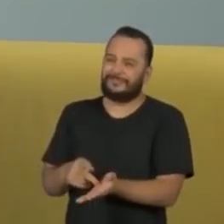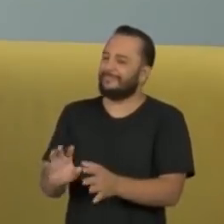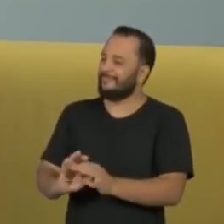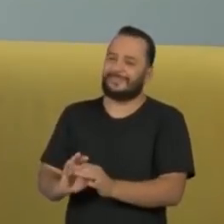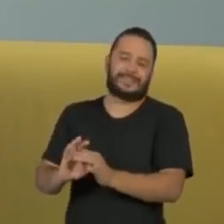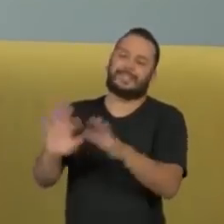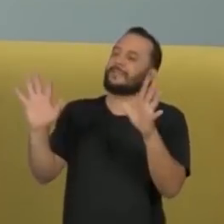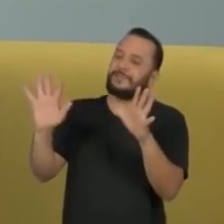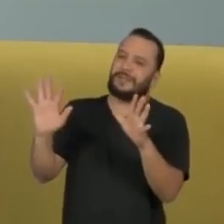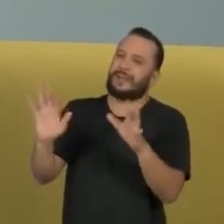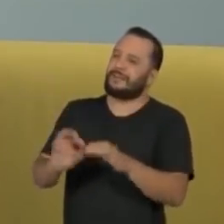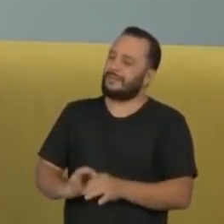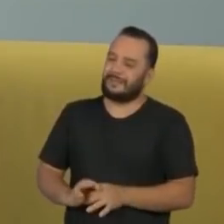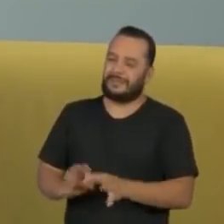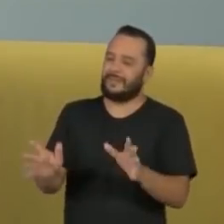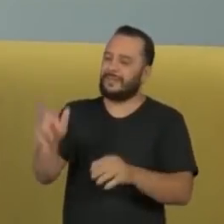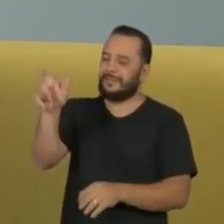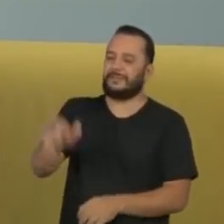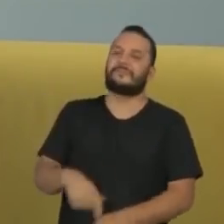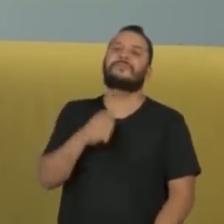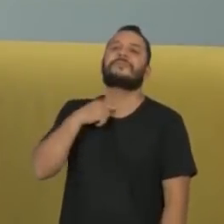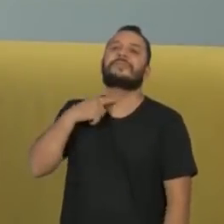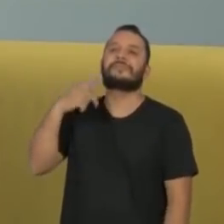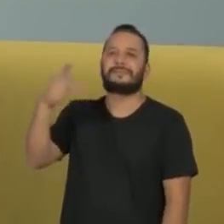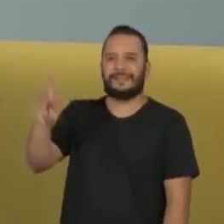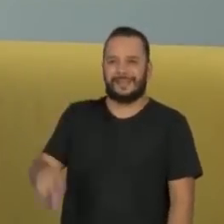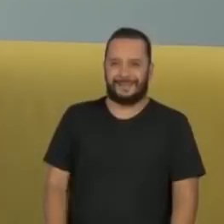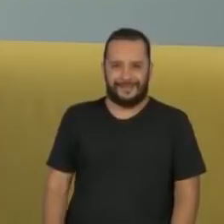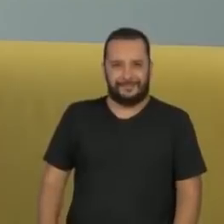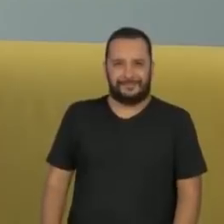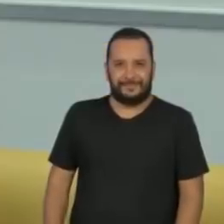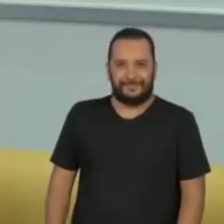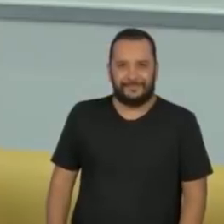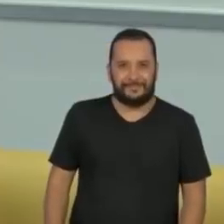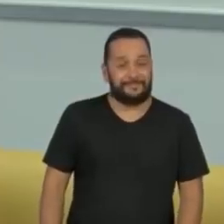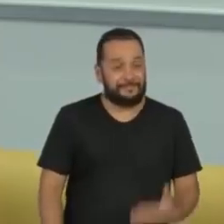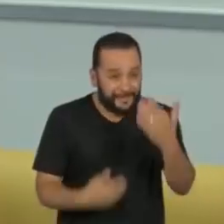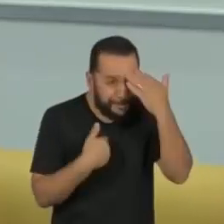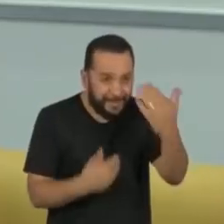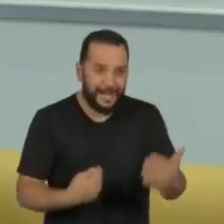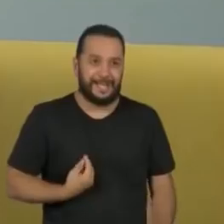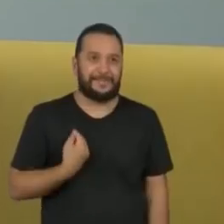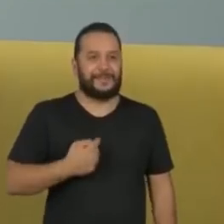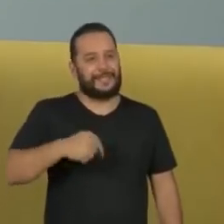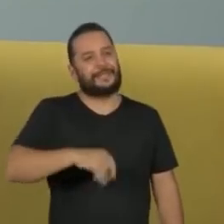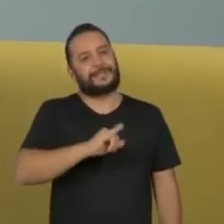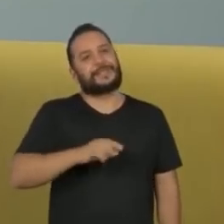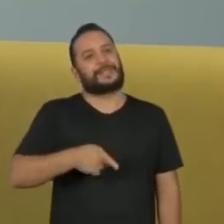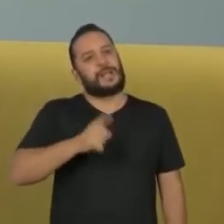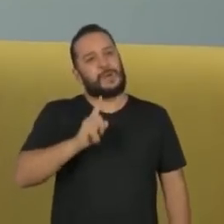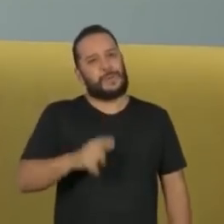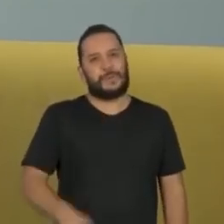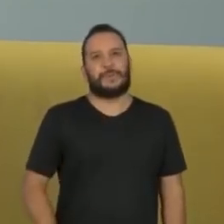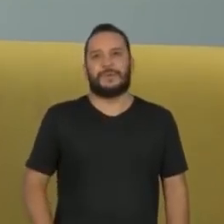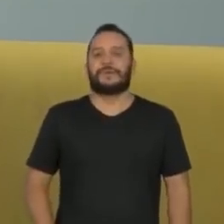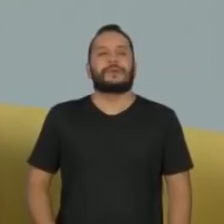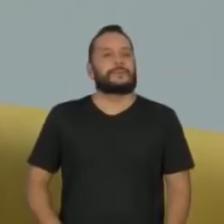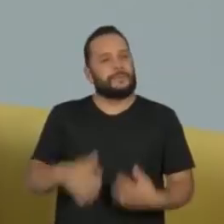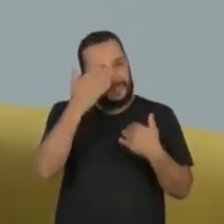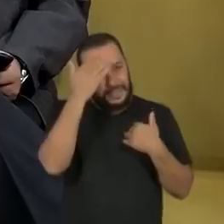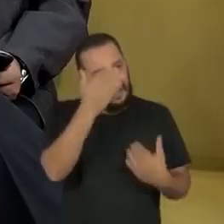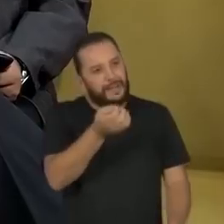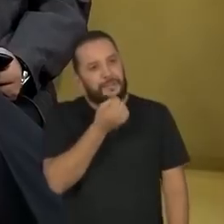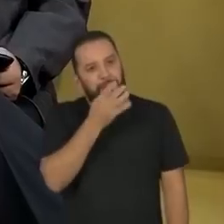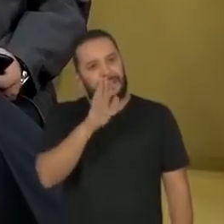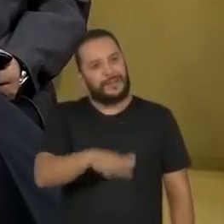Liberdade para a criança ser o que ela quiser. Muito bem. Bom. Muito obrigado pela participação no JC1. Muito obrigada. Obrigada, Tânia. Muito Boa obrigada.